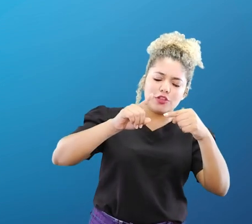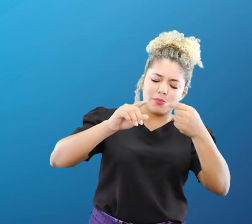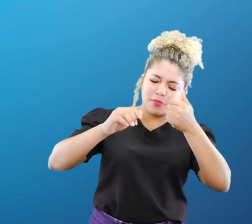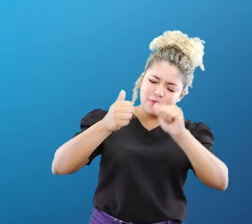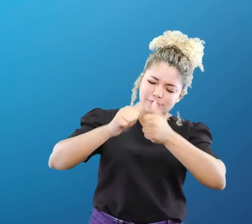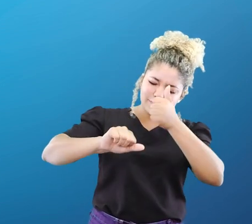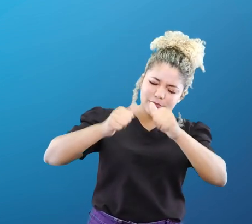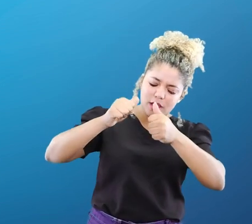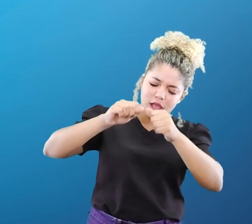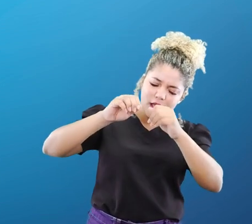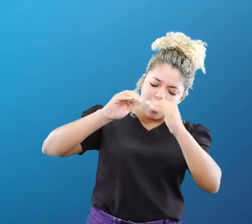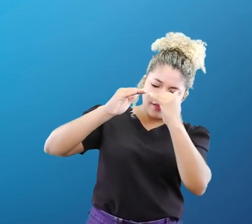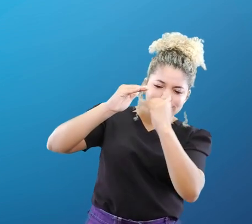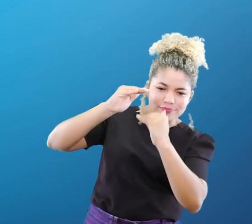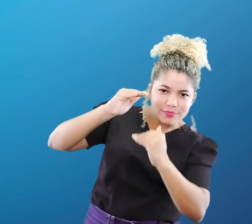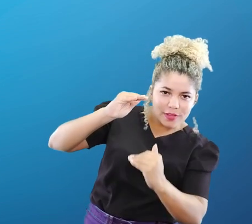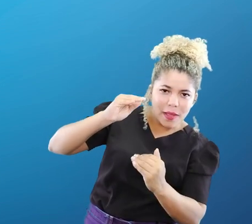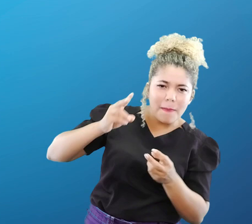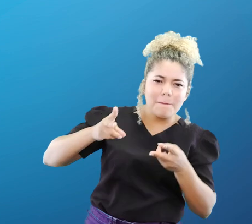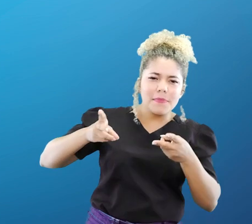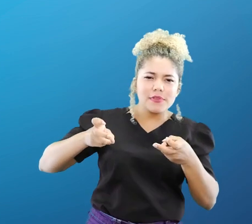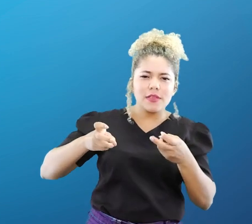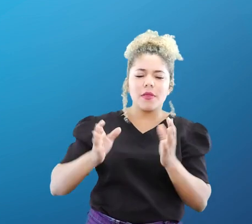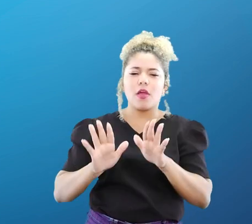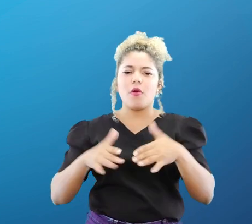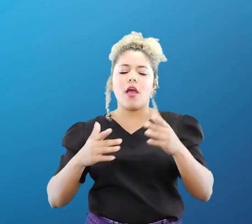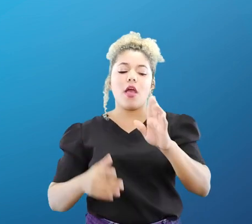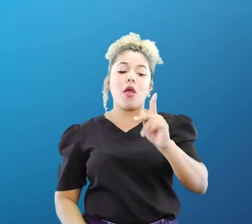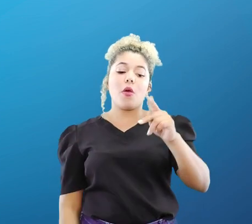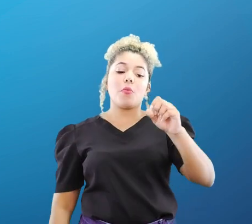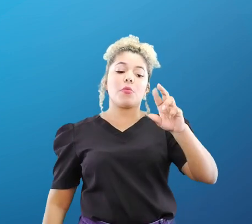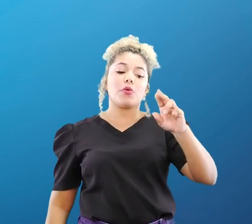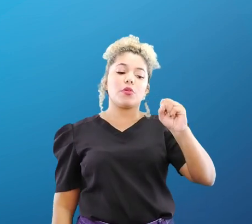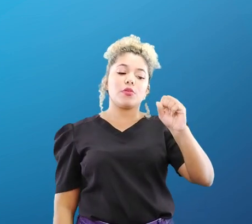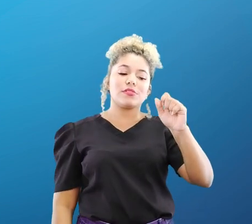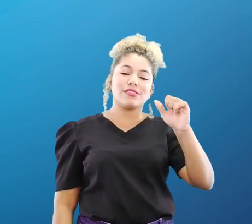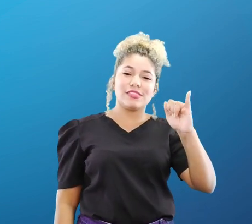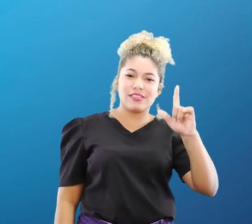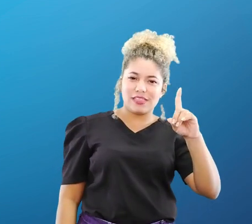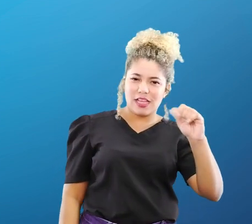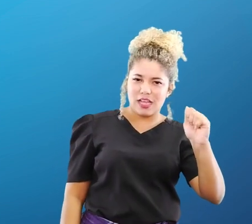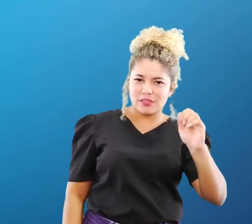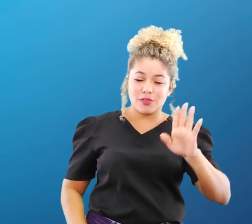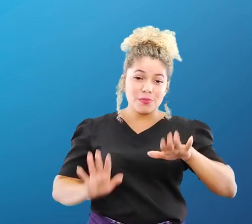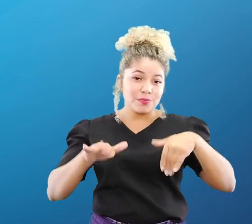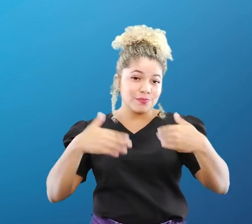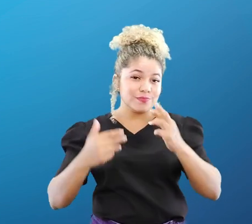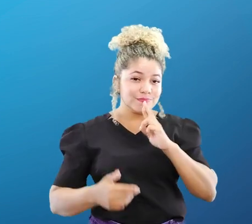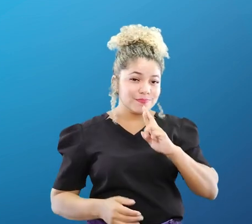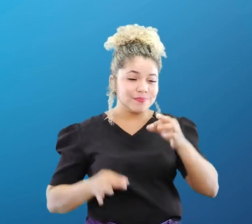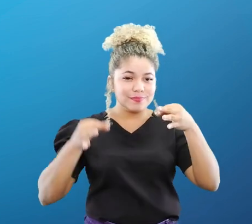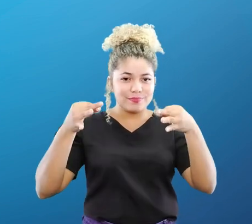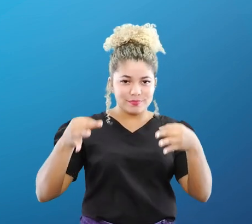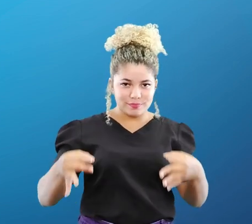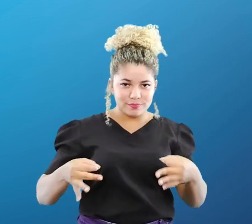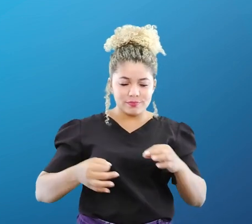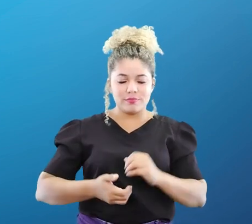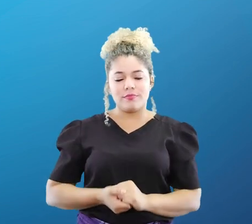materiais permitiram identificar graus de porosidade e resistência distintos. Qual é a nossa resposta correta?